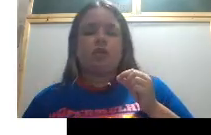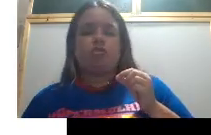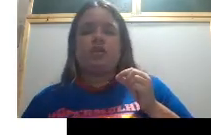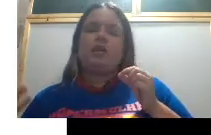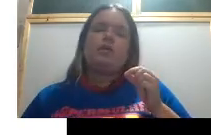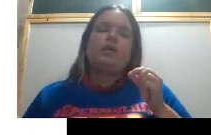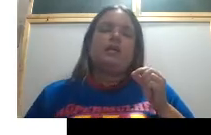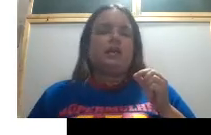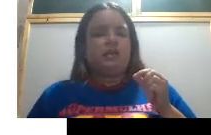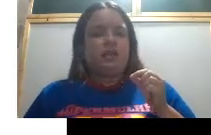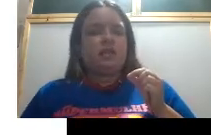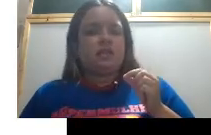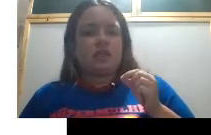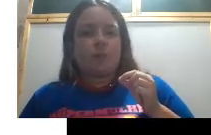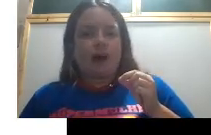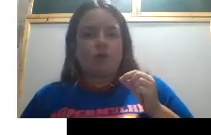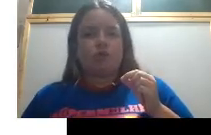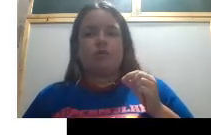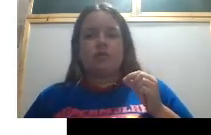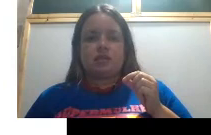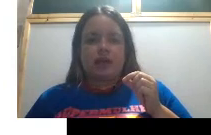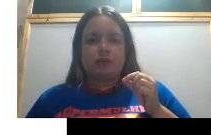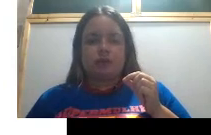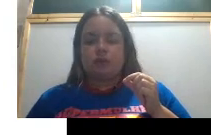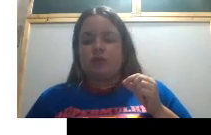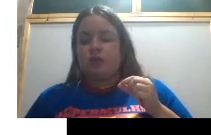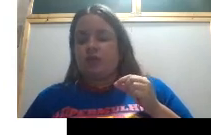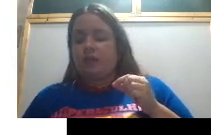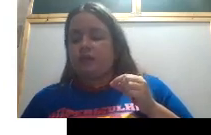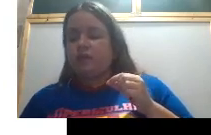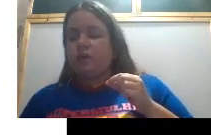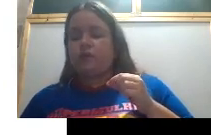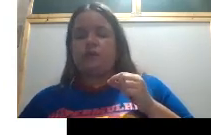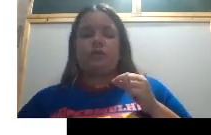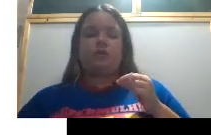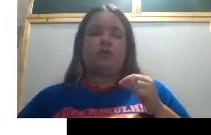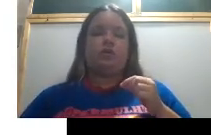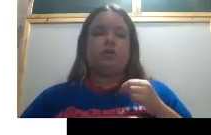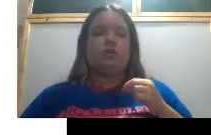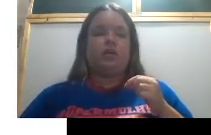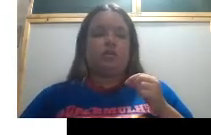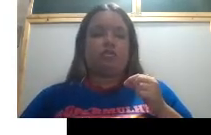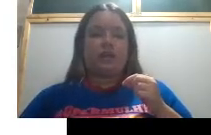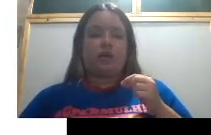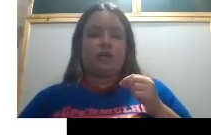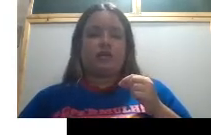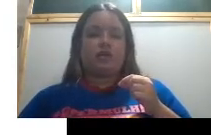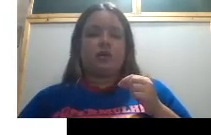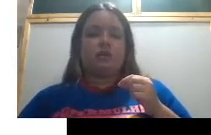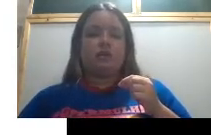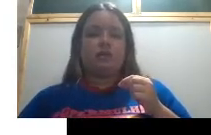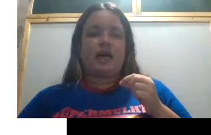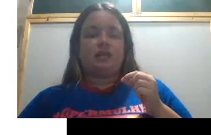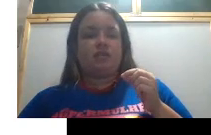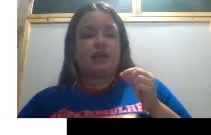Santo do Rio de Janeiro e de São Paulo certo então tá aí